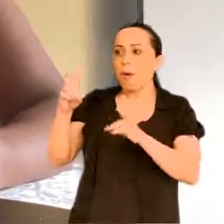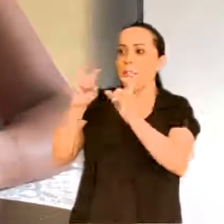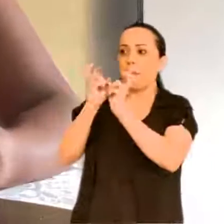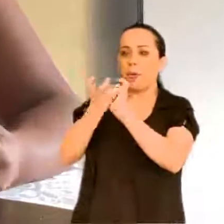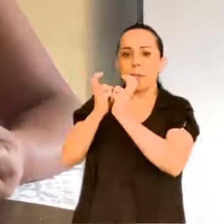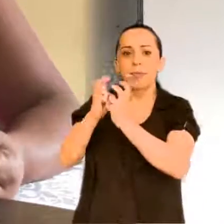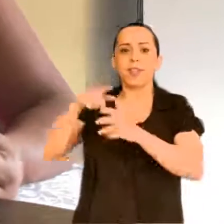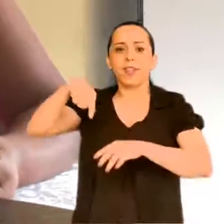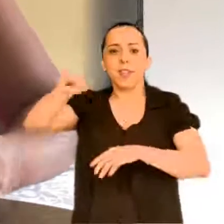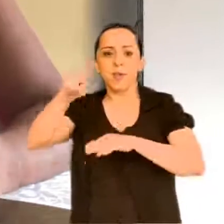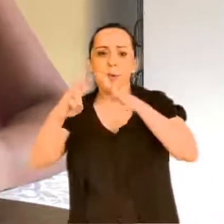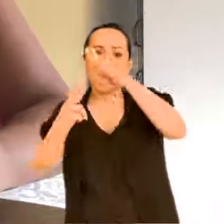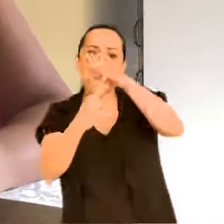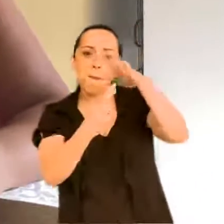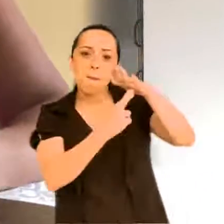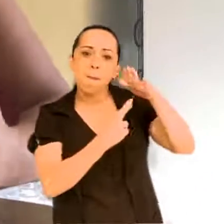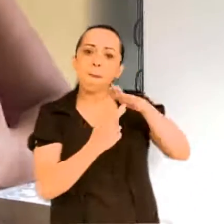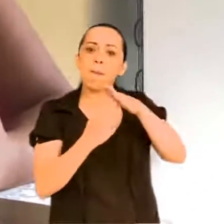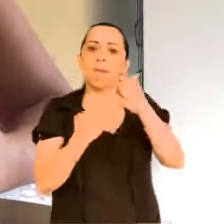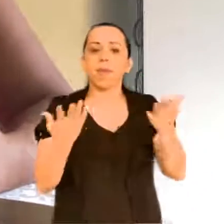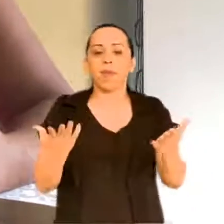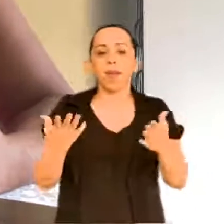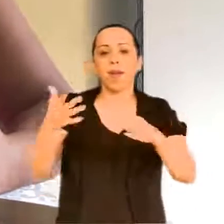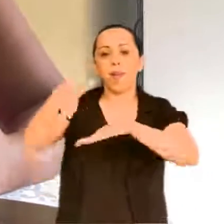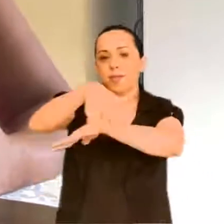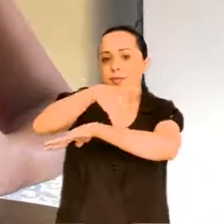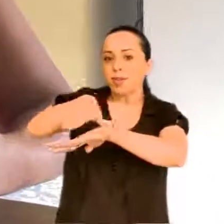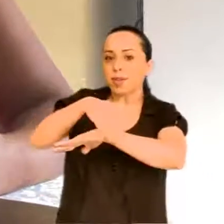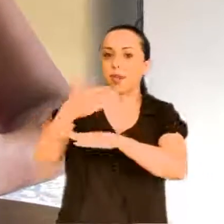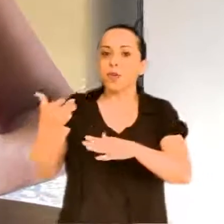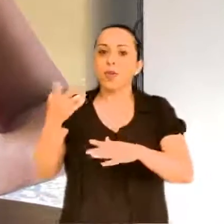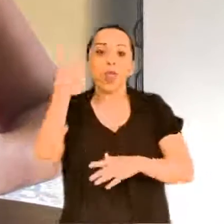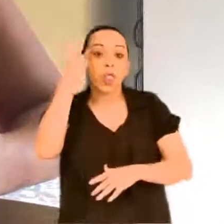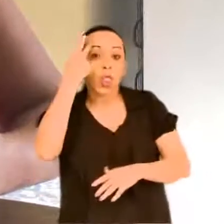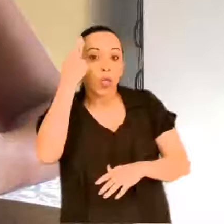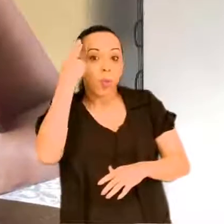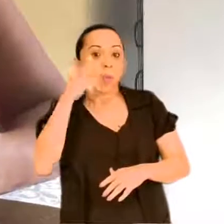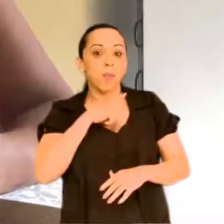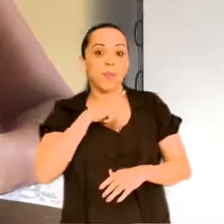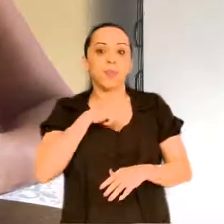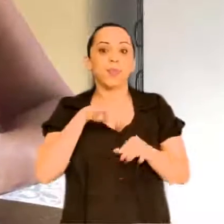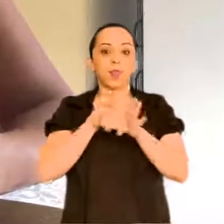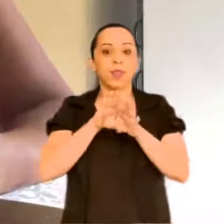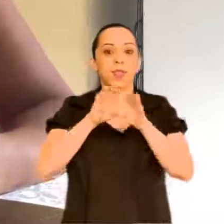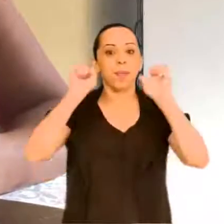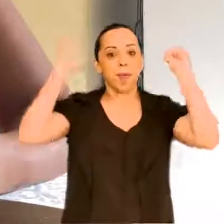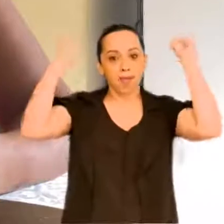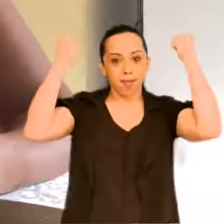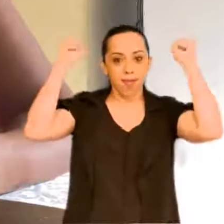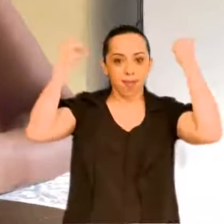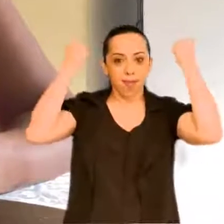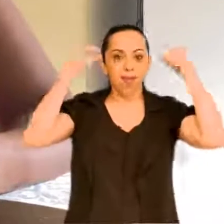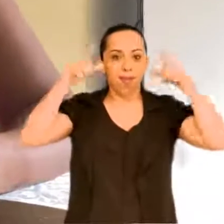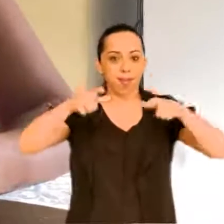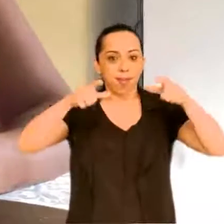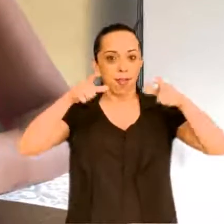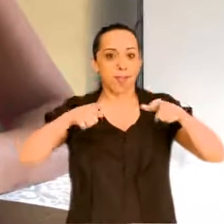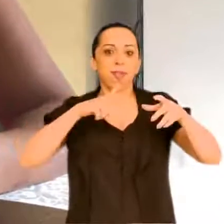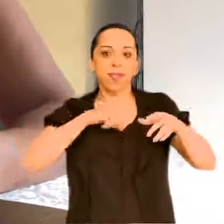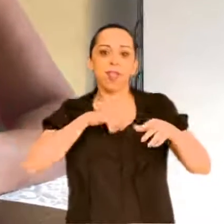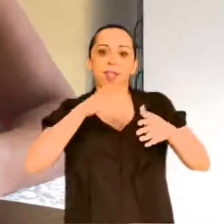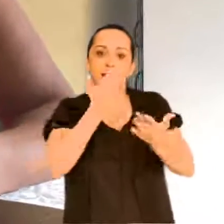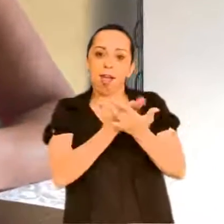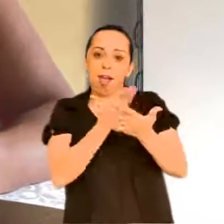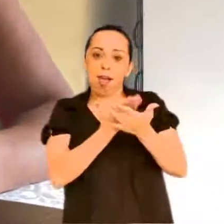tem uma visibilidade maior da capoeira, porque eles vão para as praças. Hoje é muito normal as